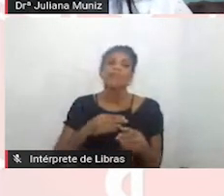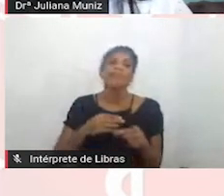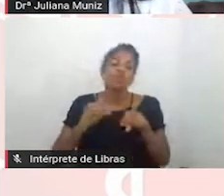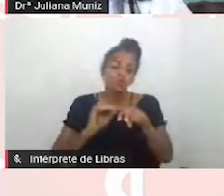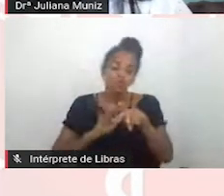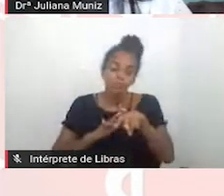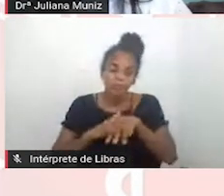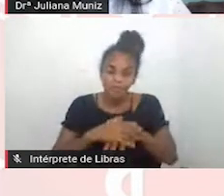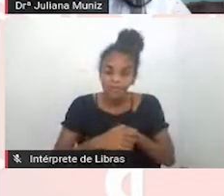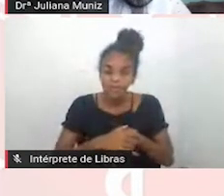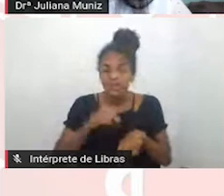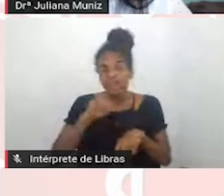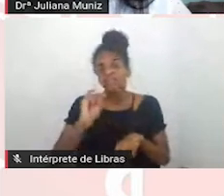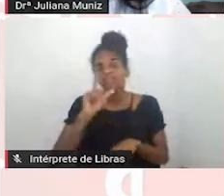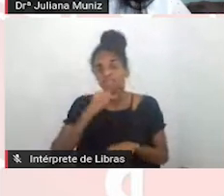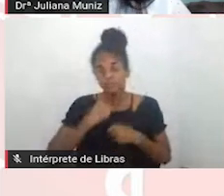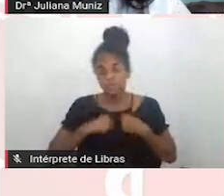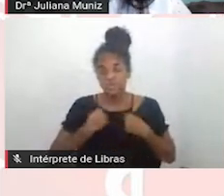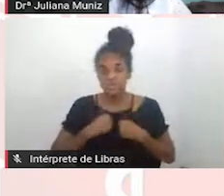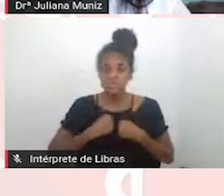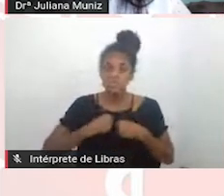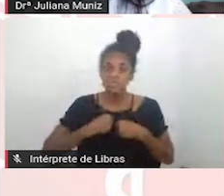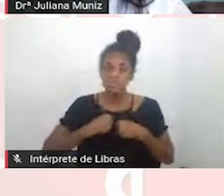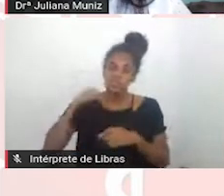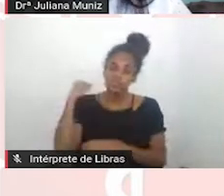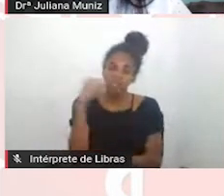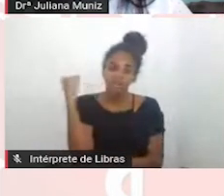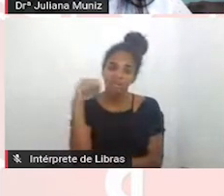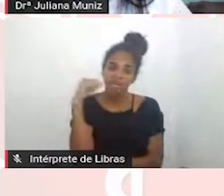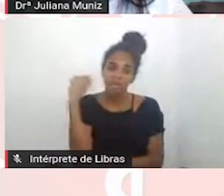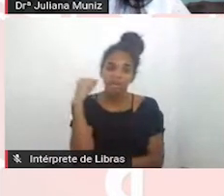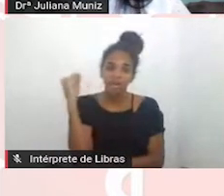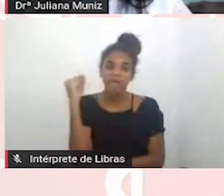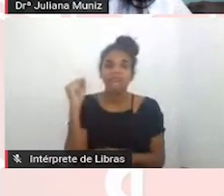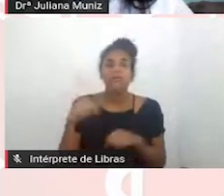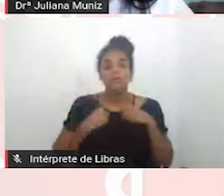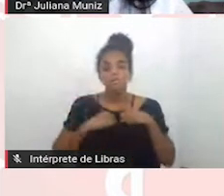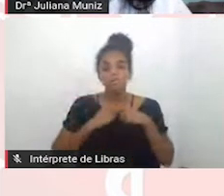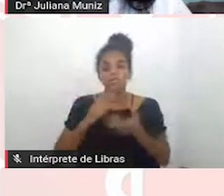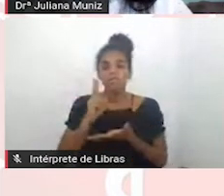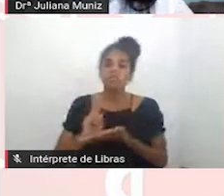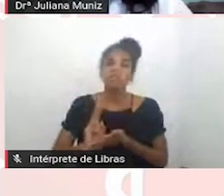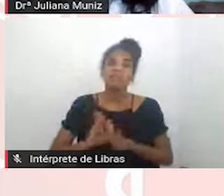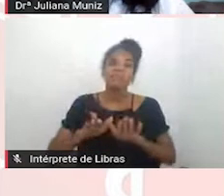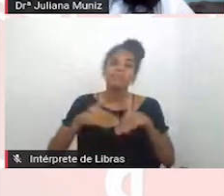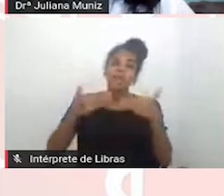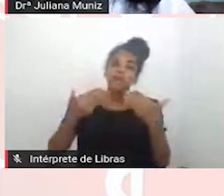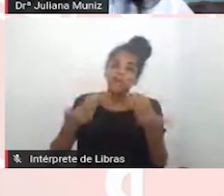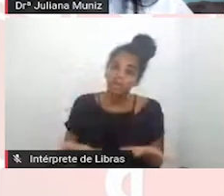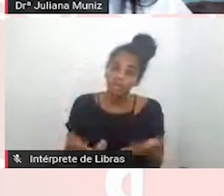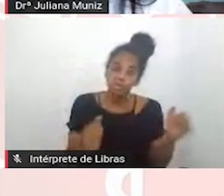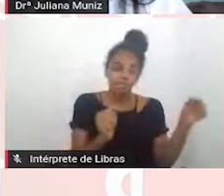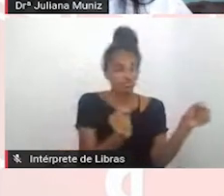um antiparasitário para evitar estrongiloidise, então a gente junta uma coisa com a outra e faz a ivermectina para todo mundo,